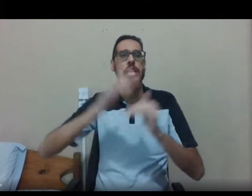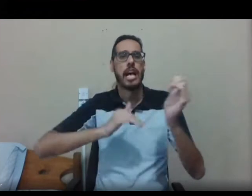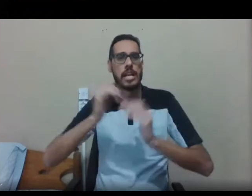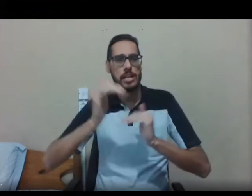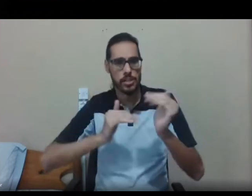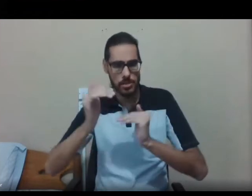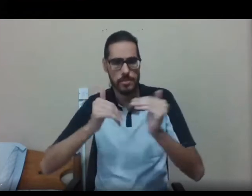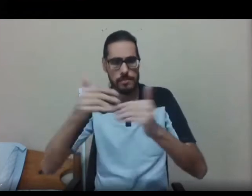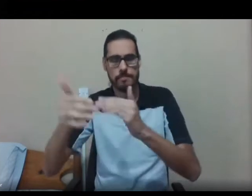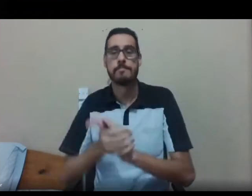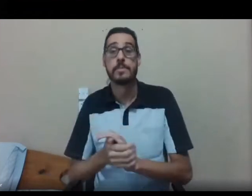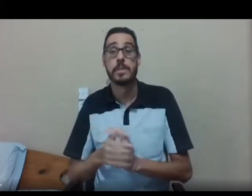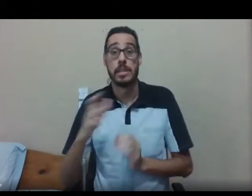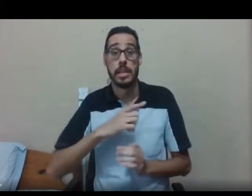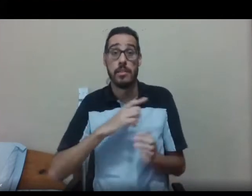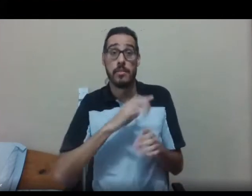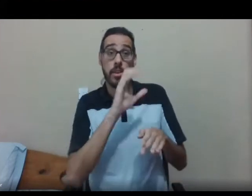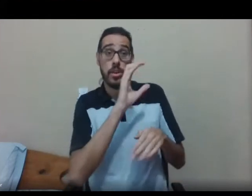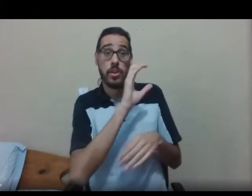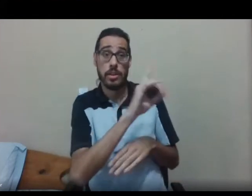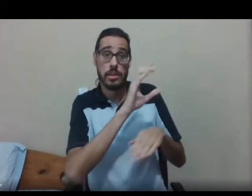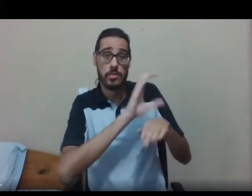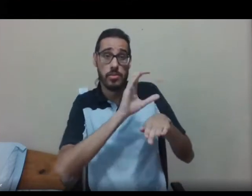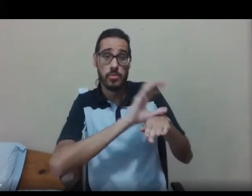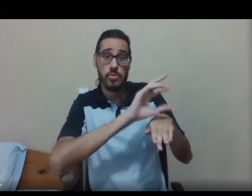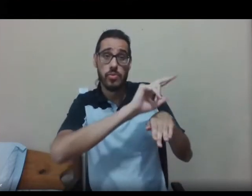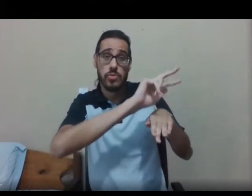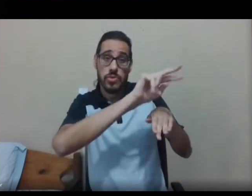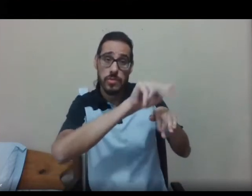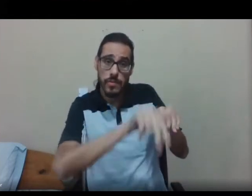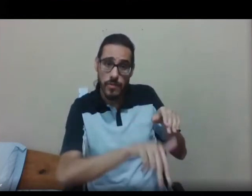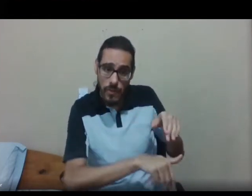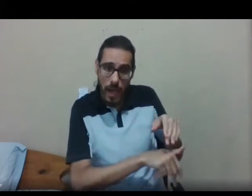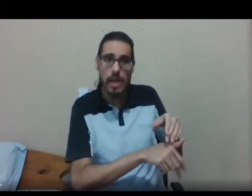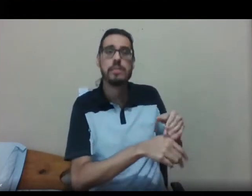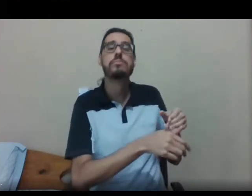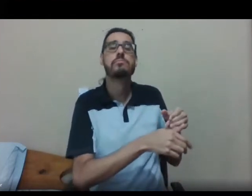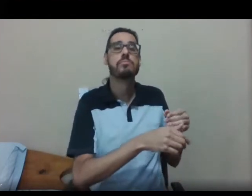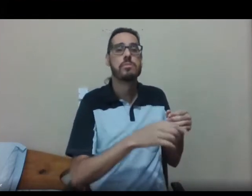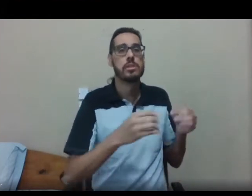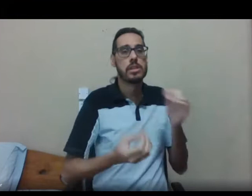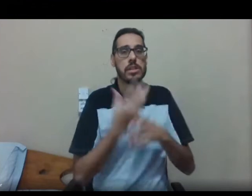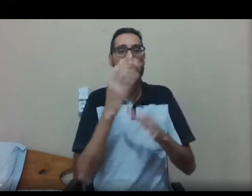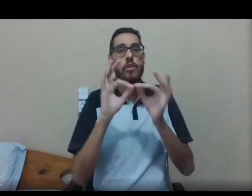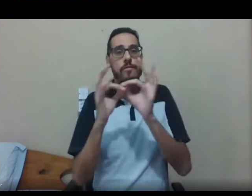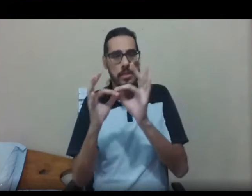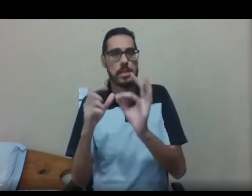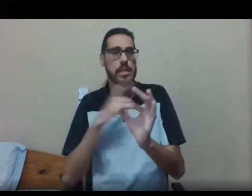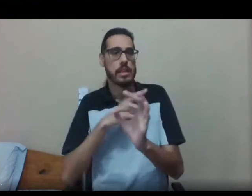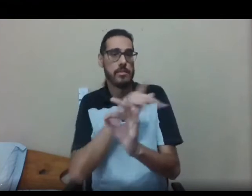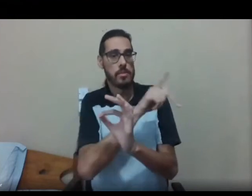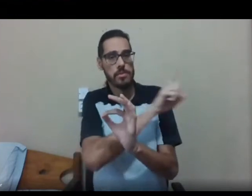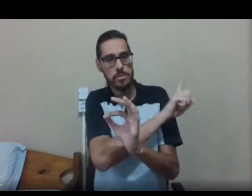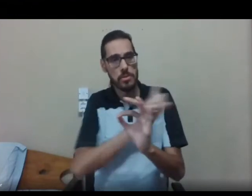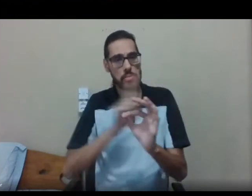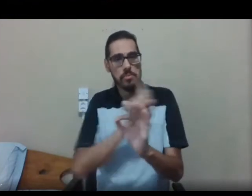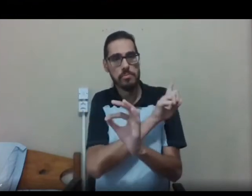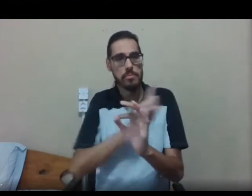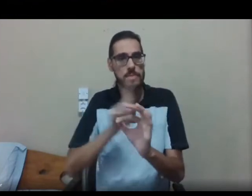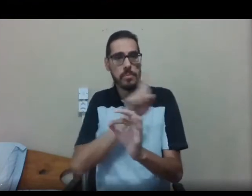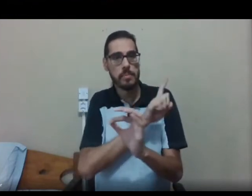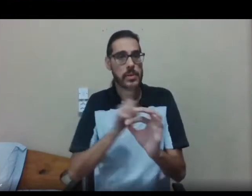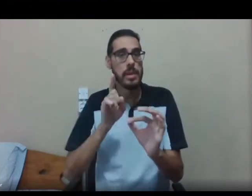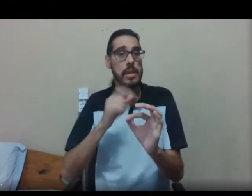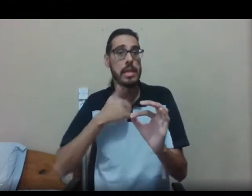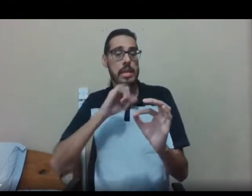momento privilegiado para que os docentes eles contribuam no seu curso e leve essa possibilidade, né, que foi apresentada